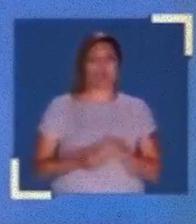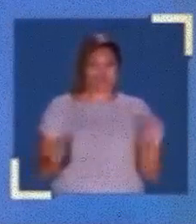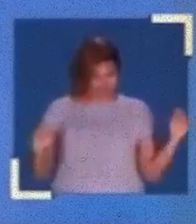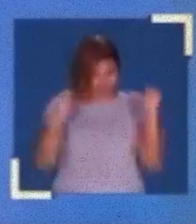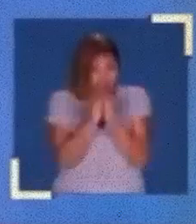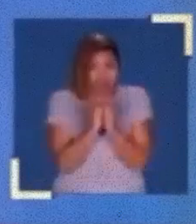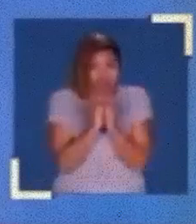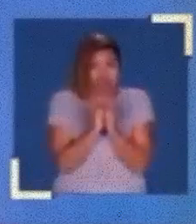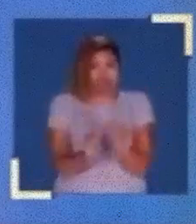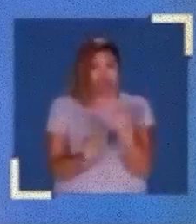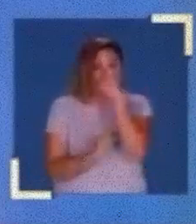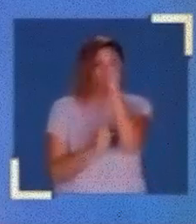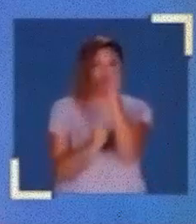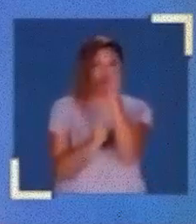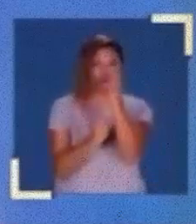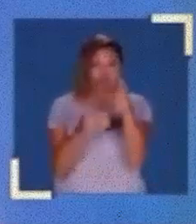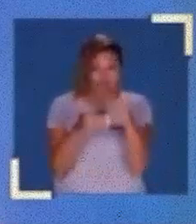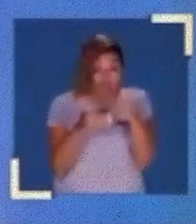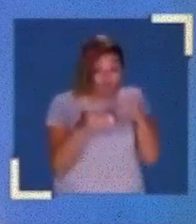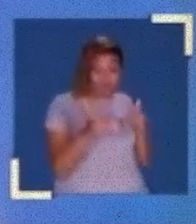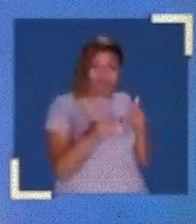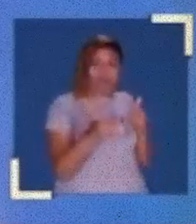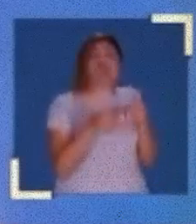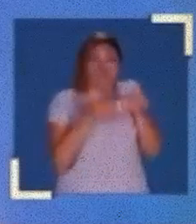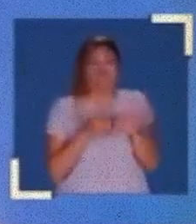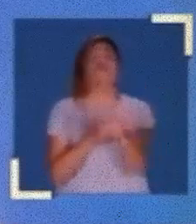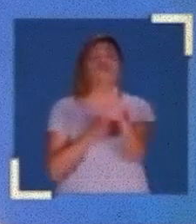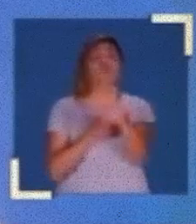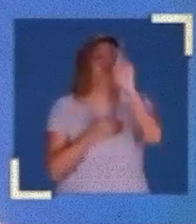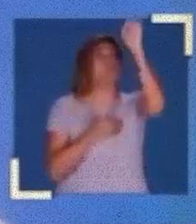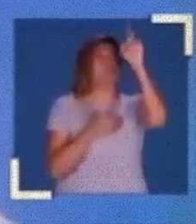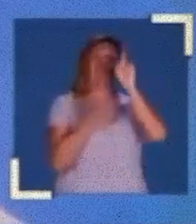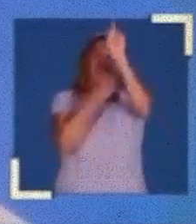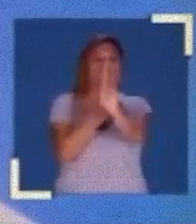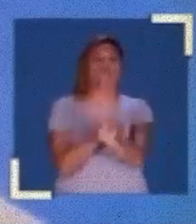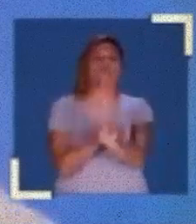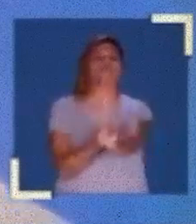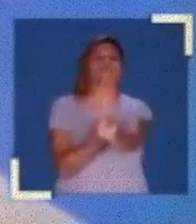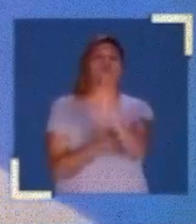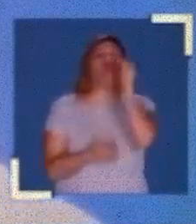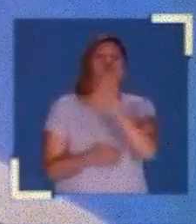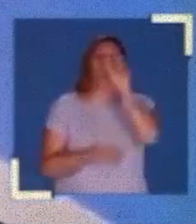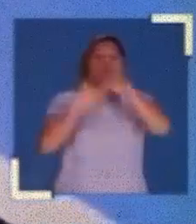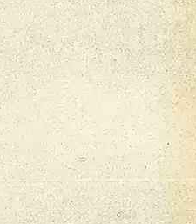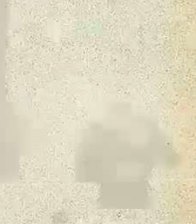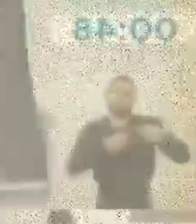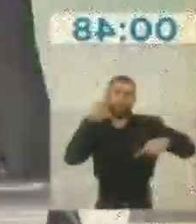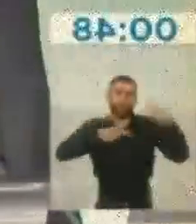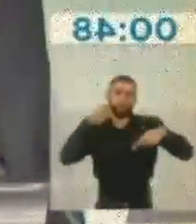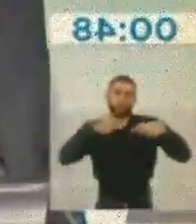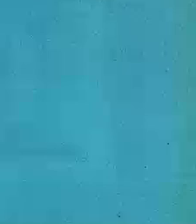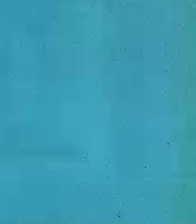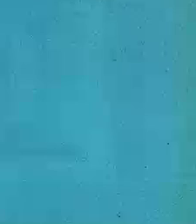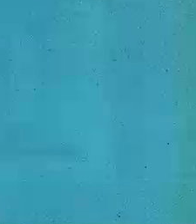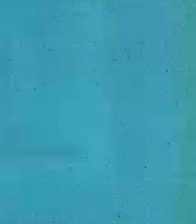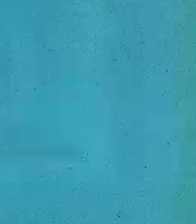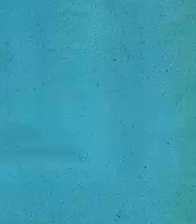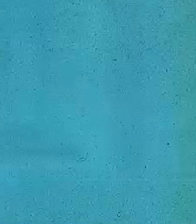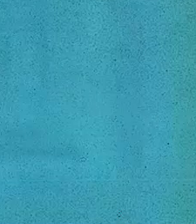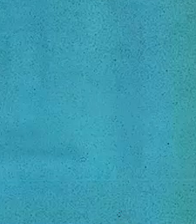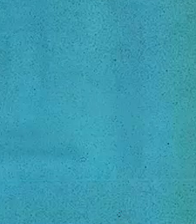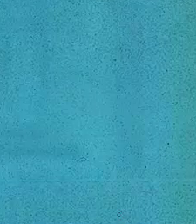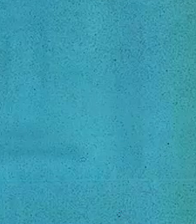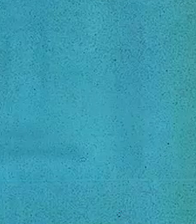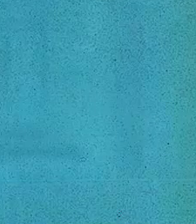juntos somos forte que nem um passo daremos atrás e que Deus está no controle mulheres brasileiras amo vocês mas são tudo amiguinhos